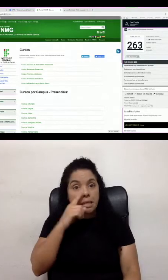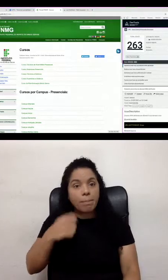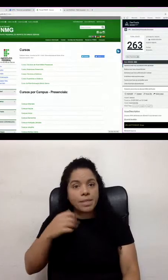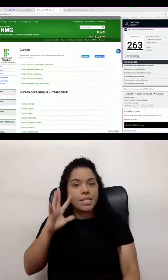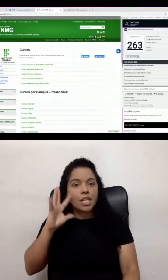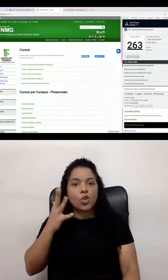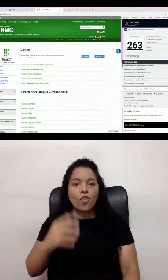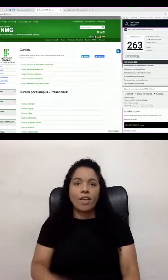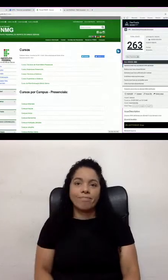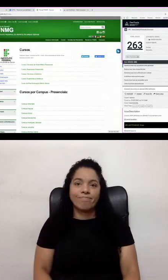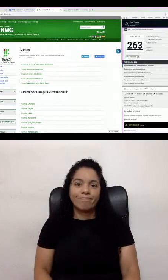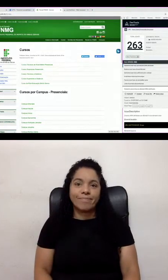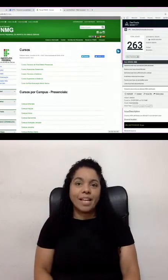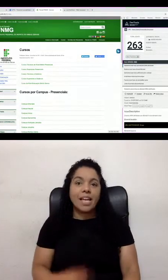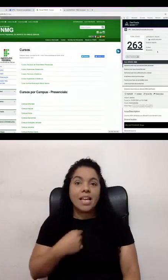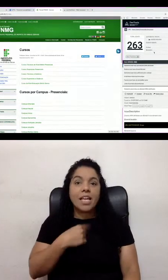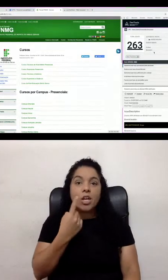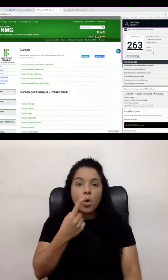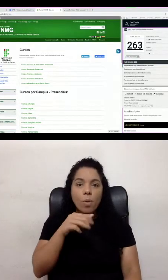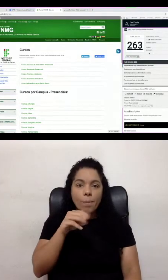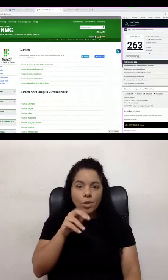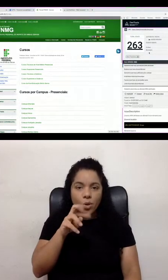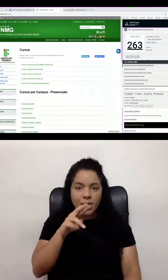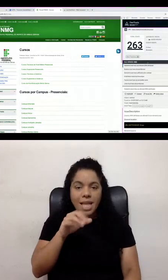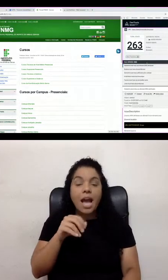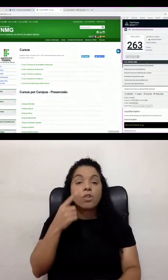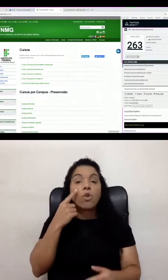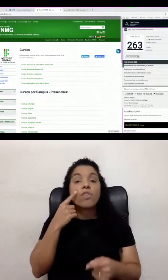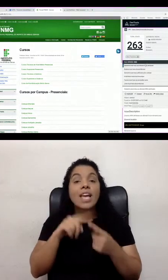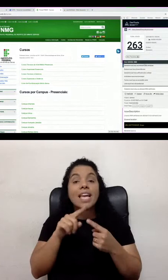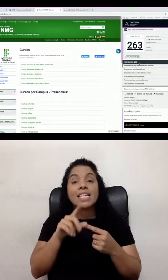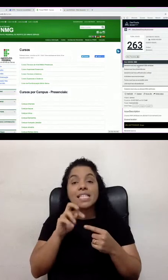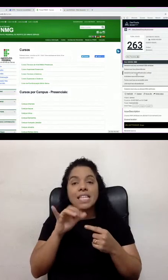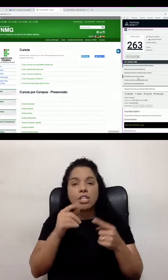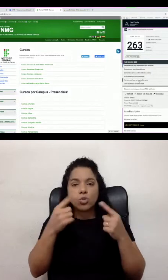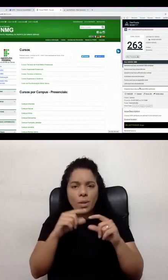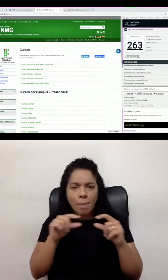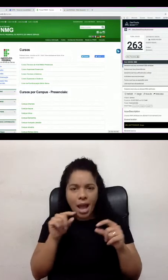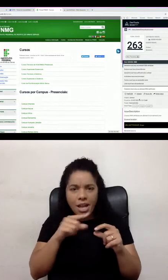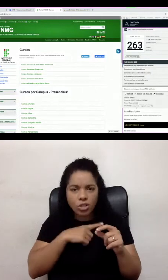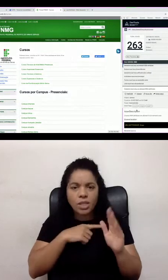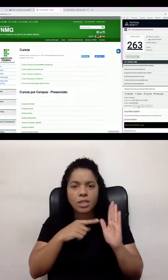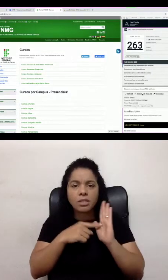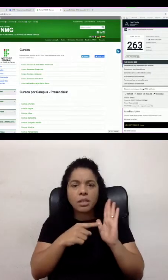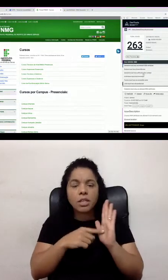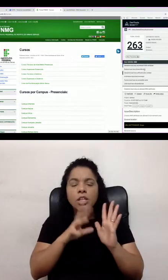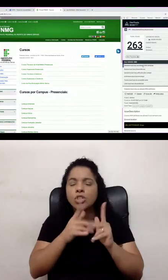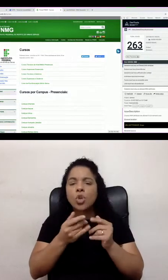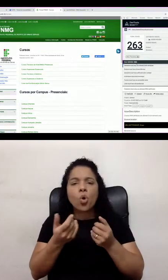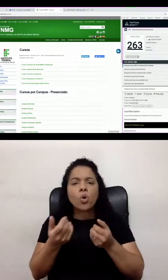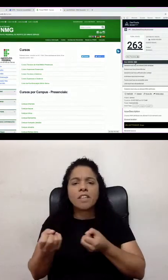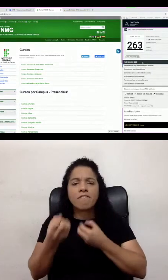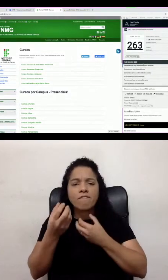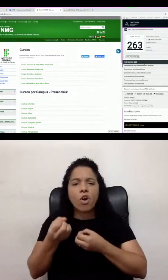tá? E um minoritário. Vamos ver esse crítico aqui, ó. Aqui embaixo, ele te dá toda a